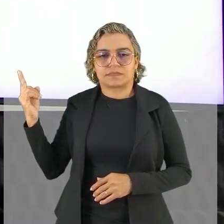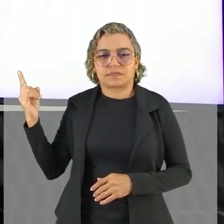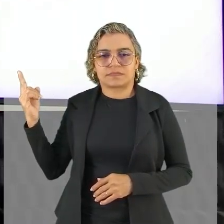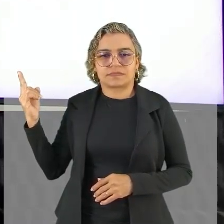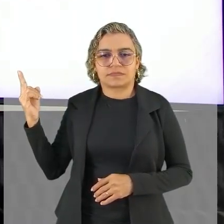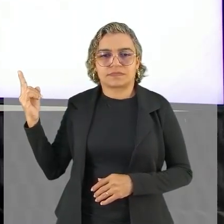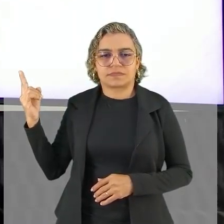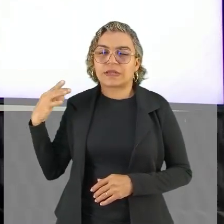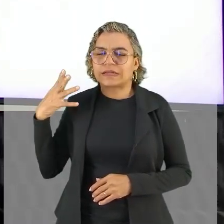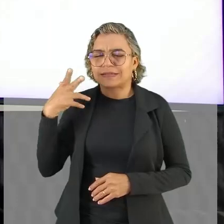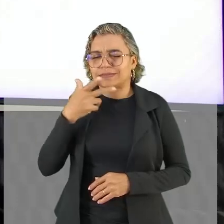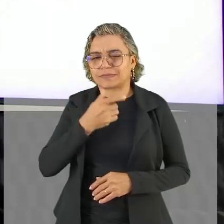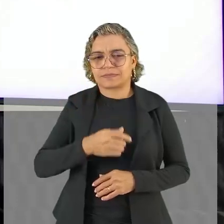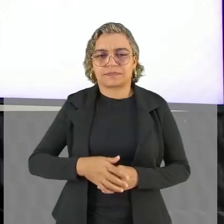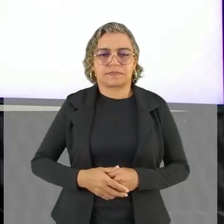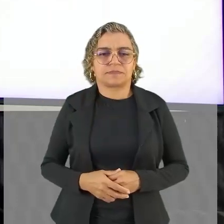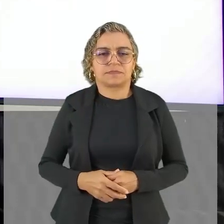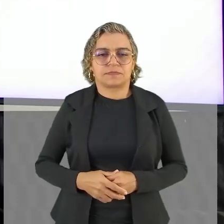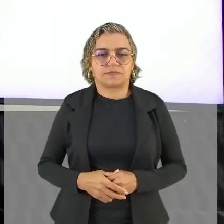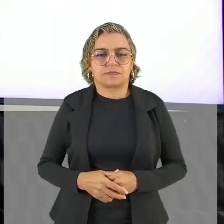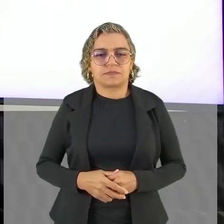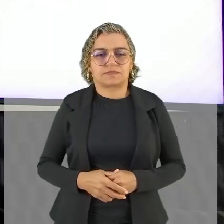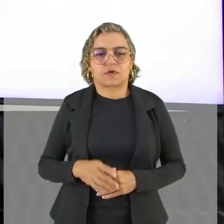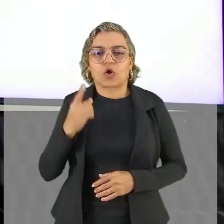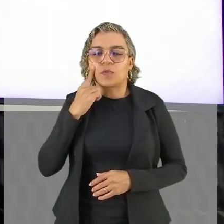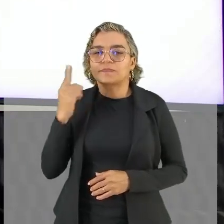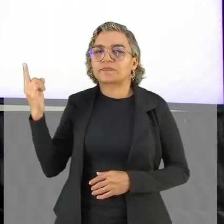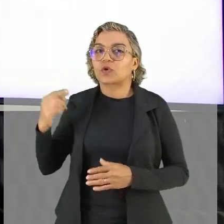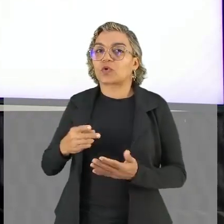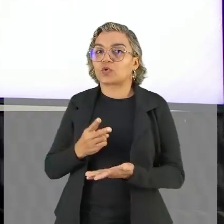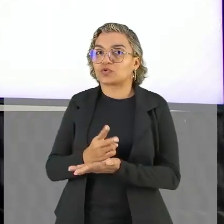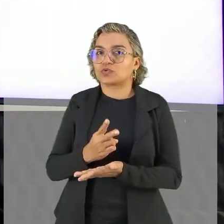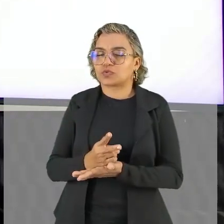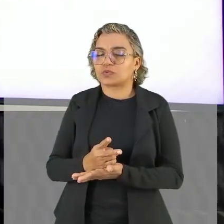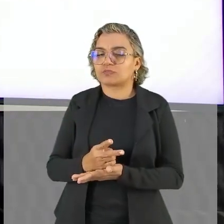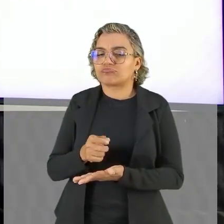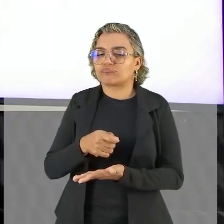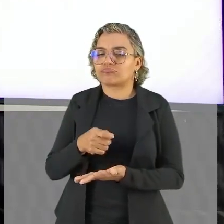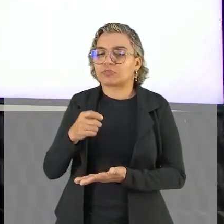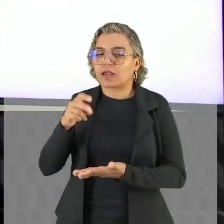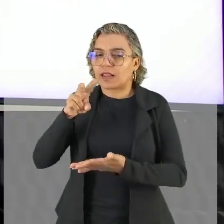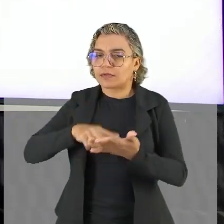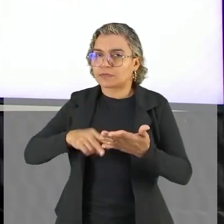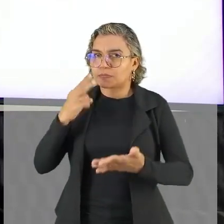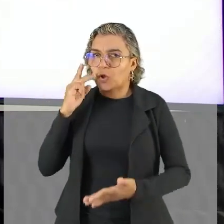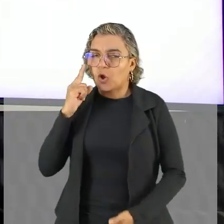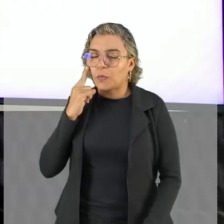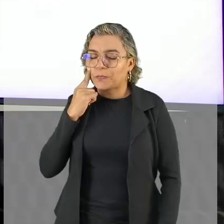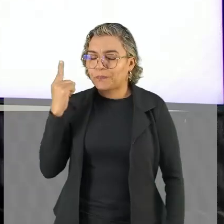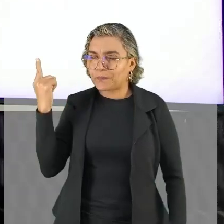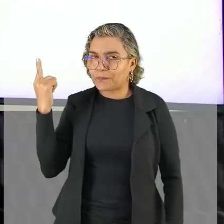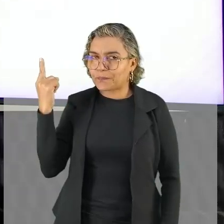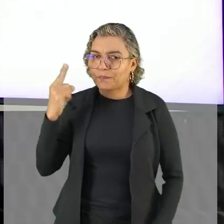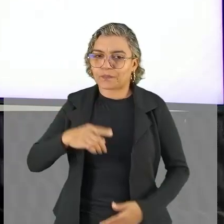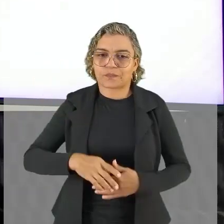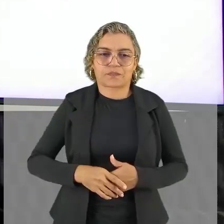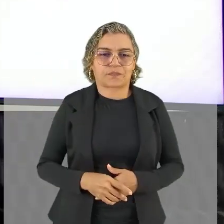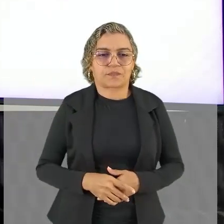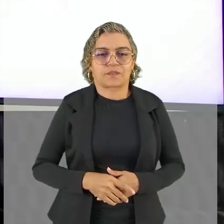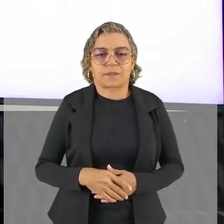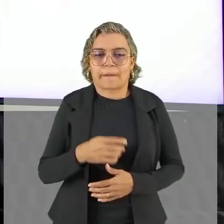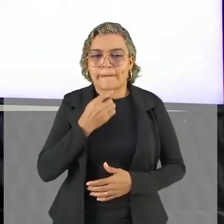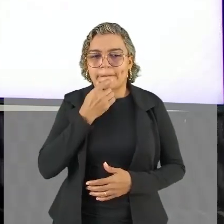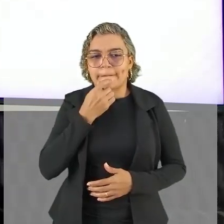lindo! Por quê? O escrever tanta perícia, tanto requer, que o